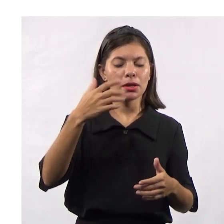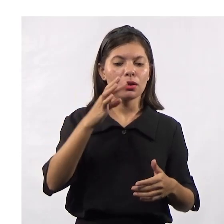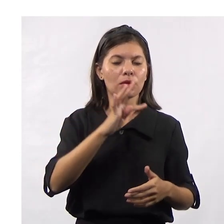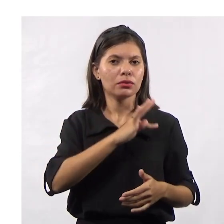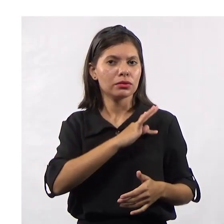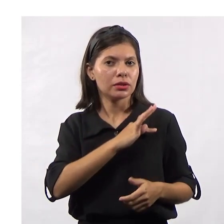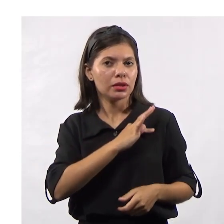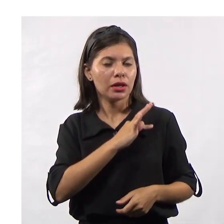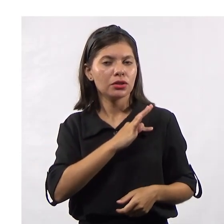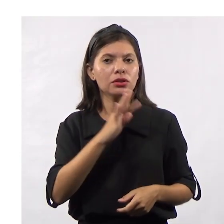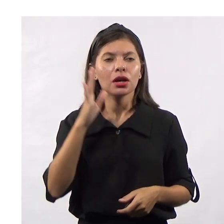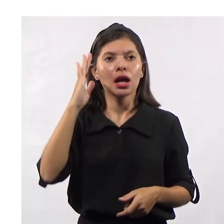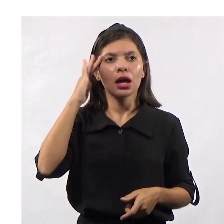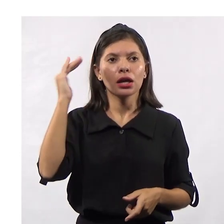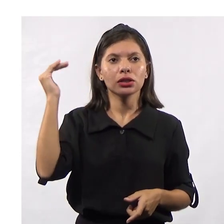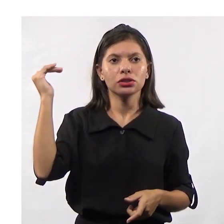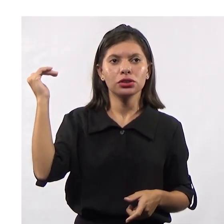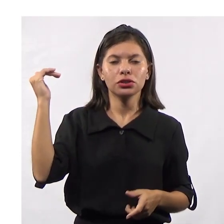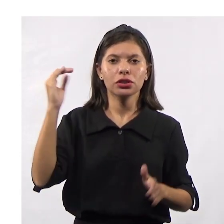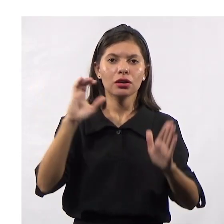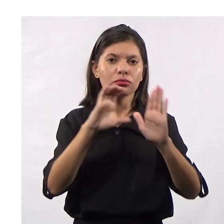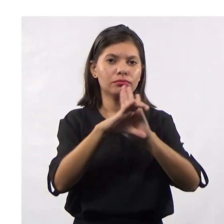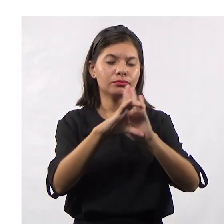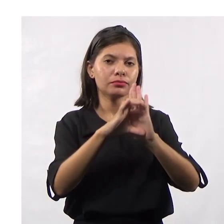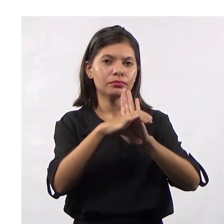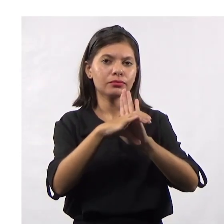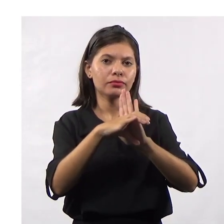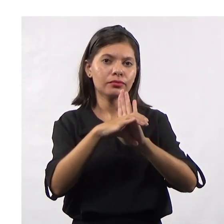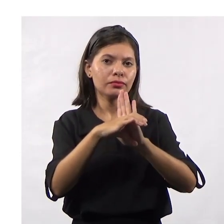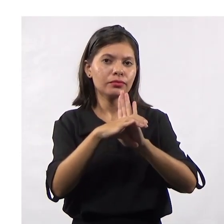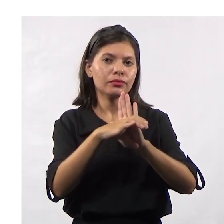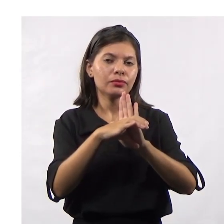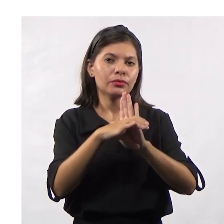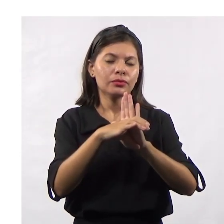maior lance, maior retorno econômico, né?